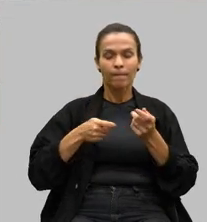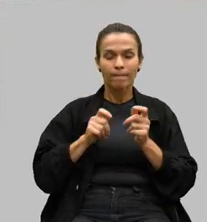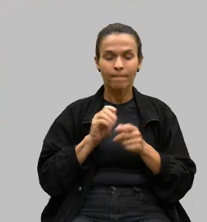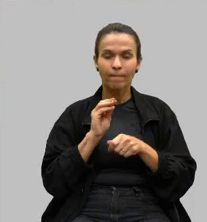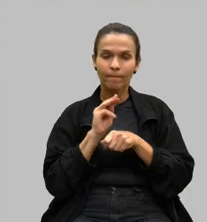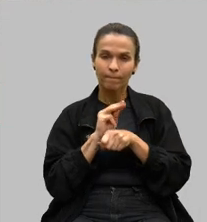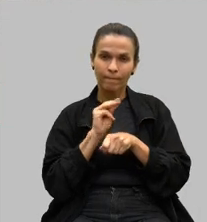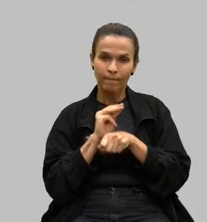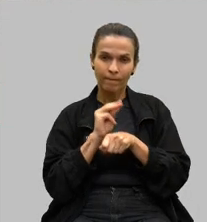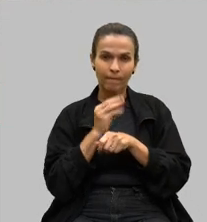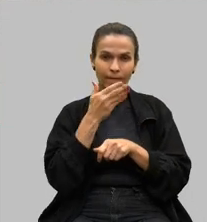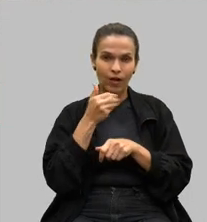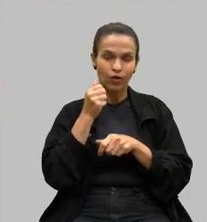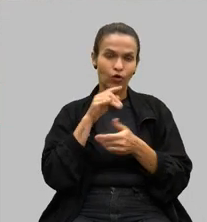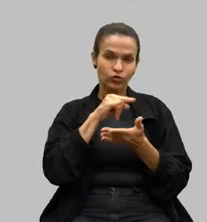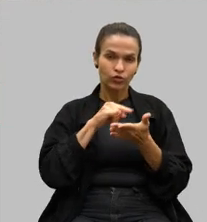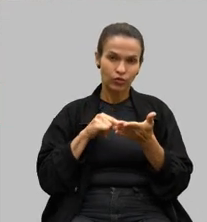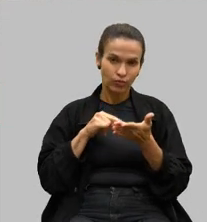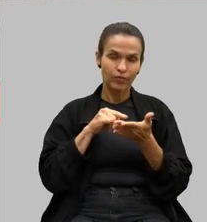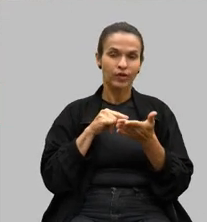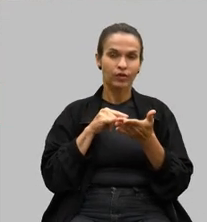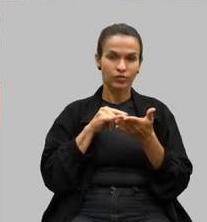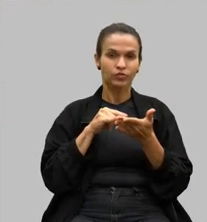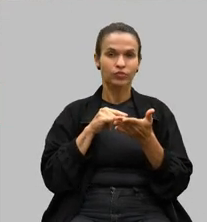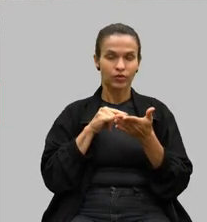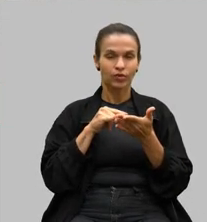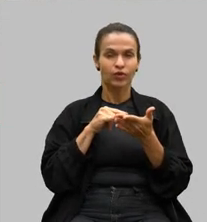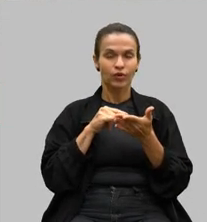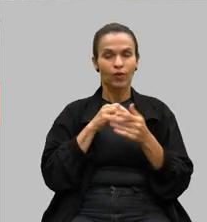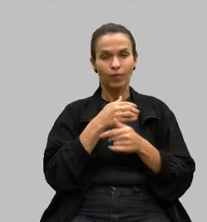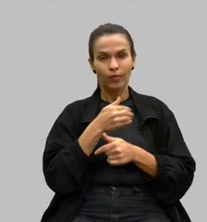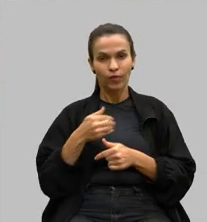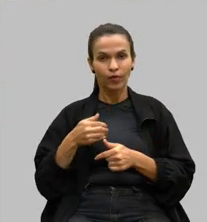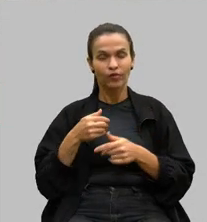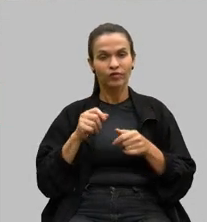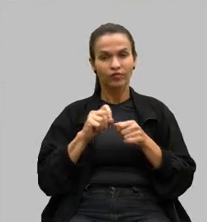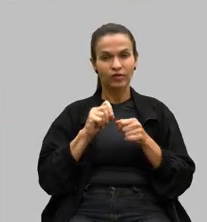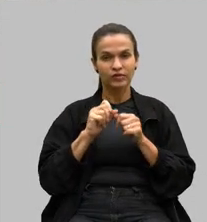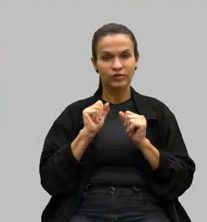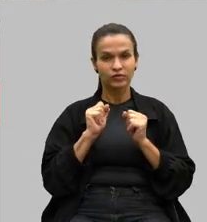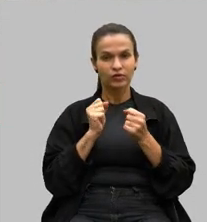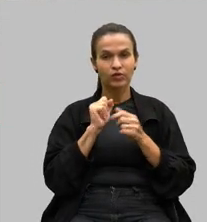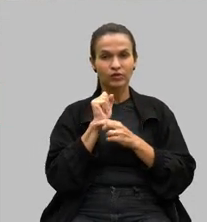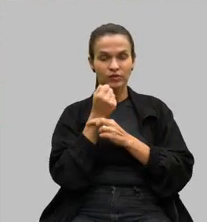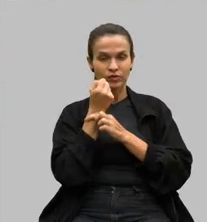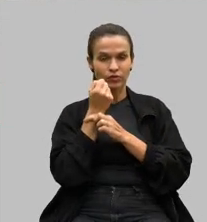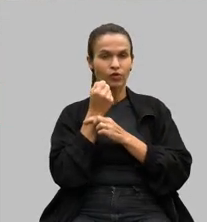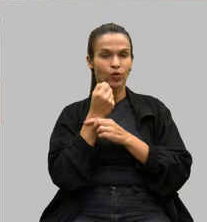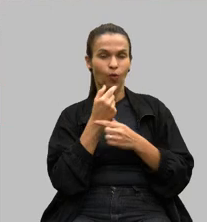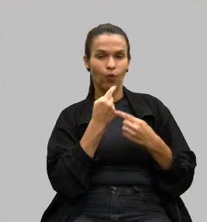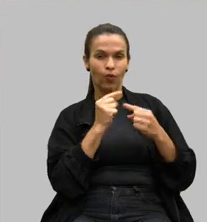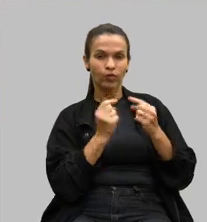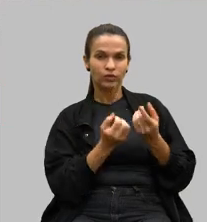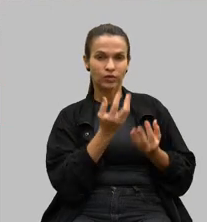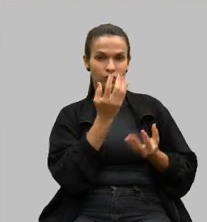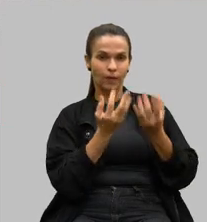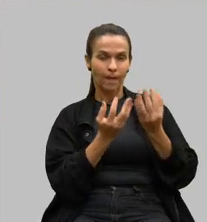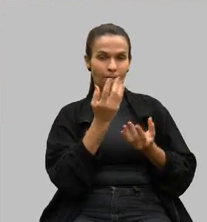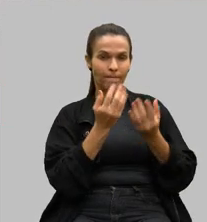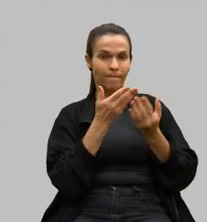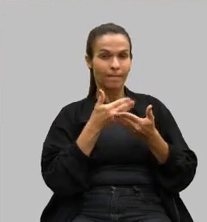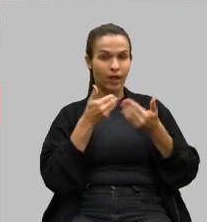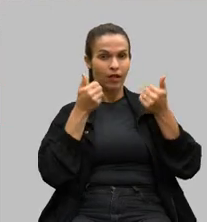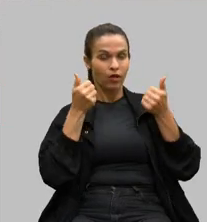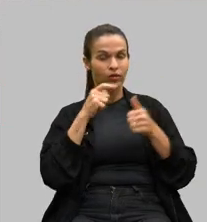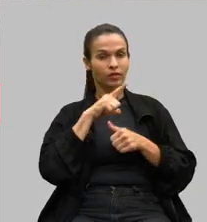Arquivo Público e fazer agora eh um segurança incêndio contra incêndio mais eficaz do que há